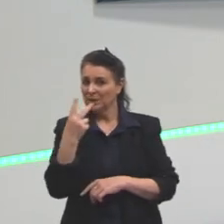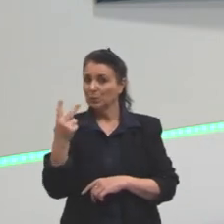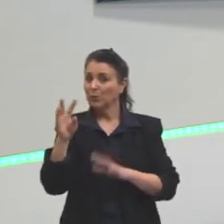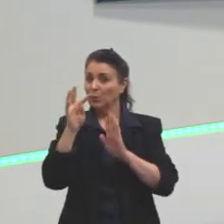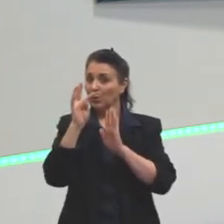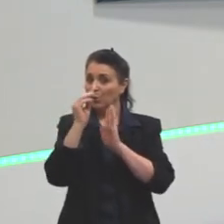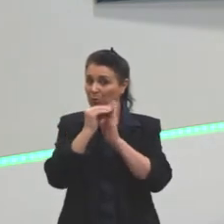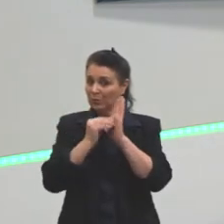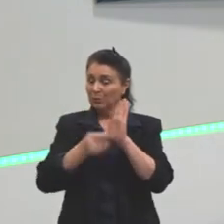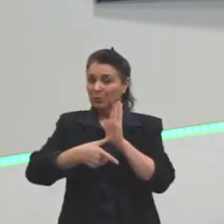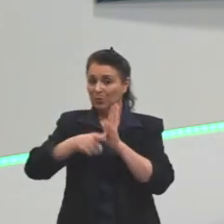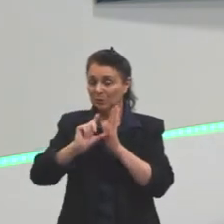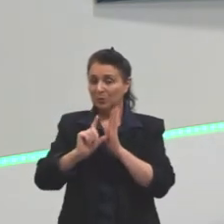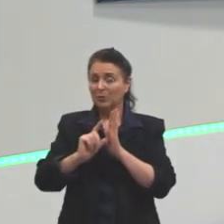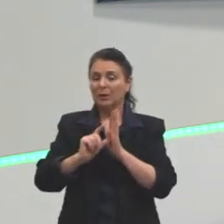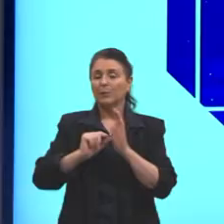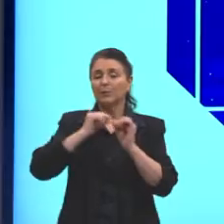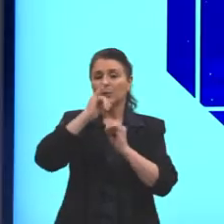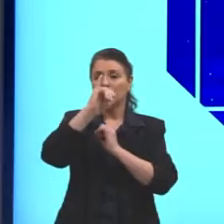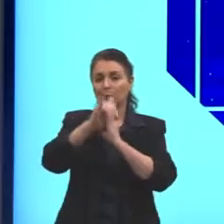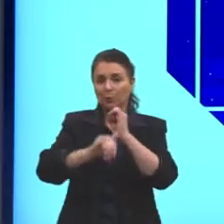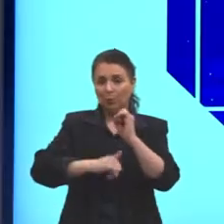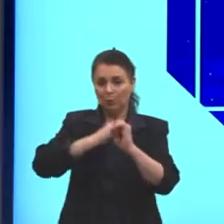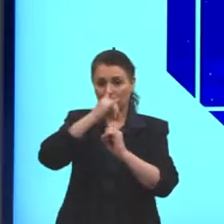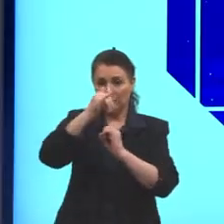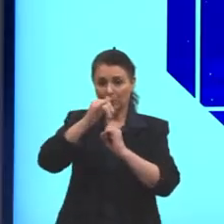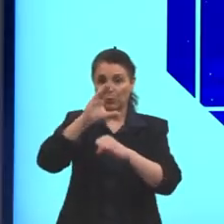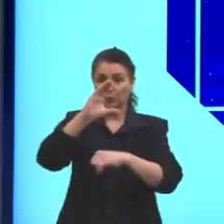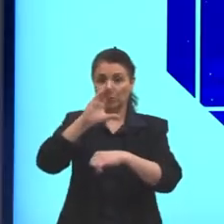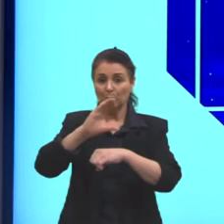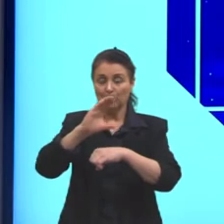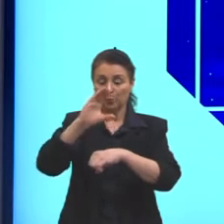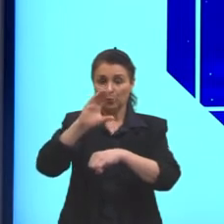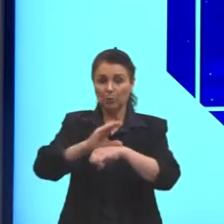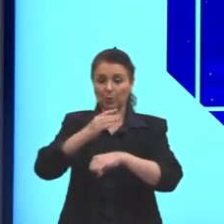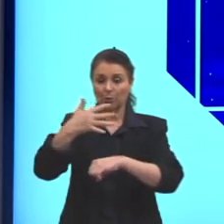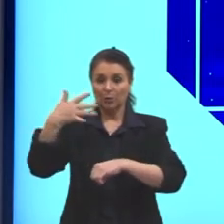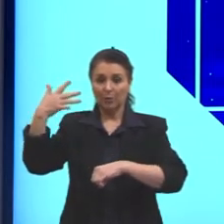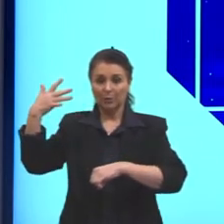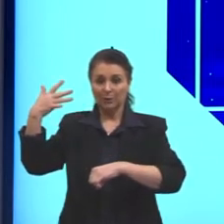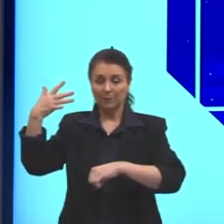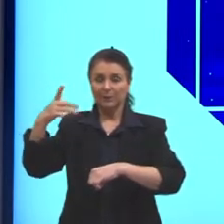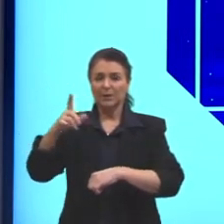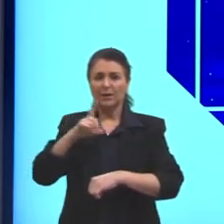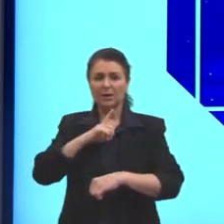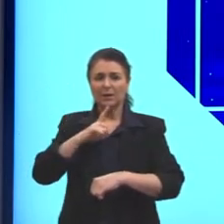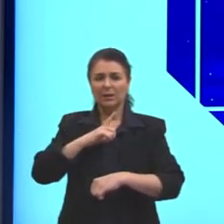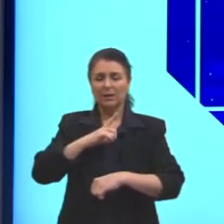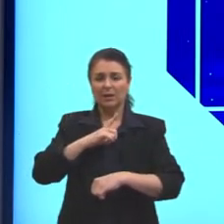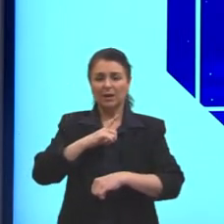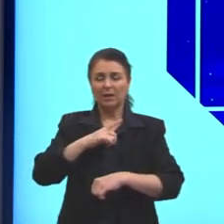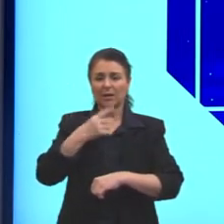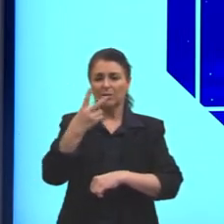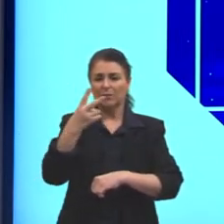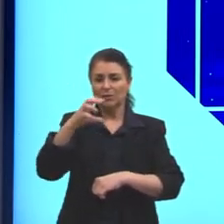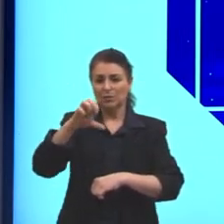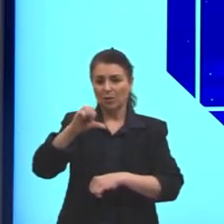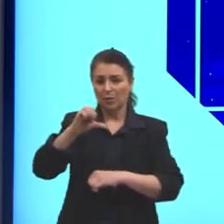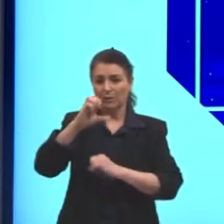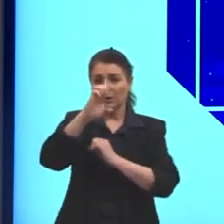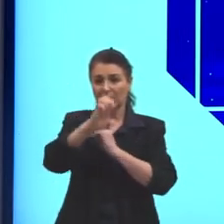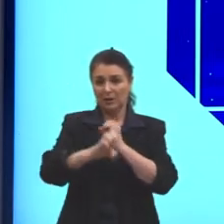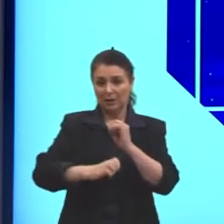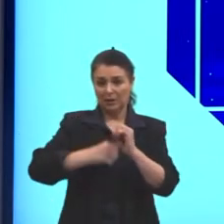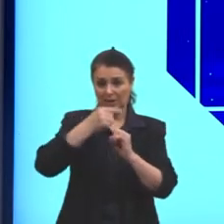aqui a gente tem o átomo do cobre tá ele tem então 29 elétrons